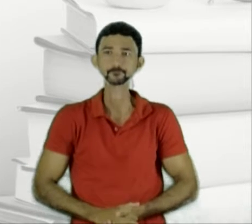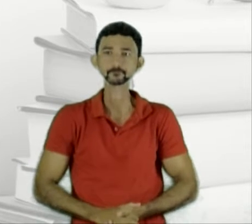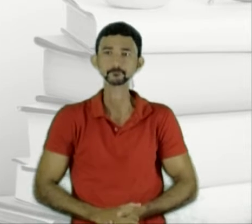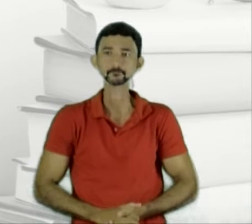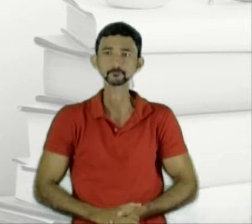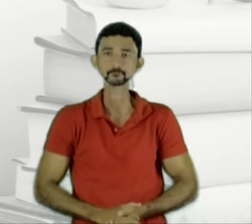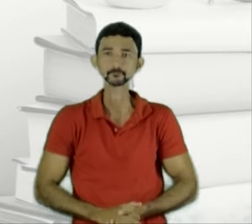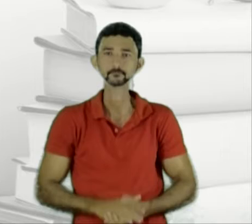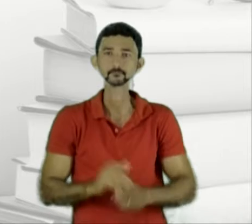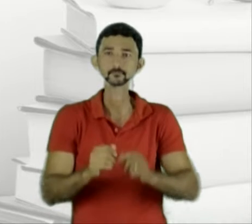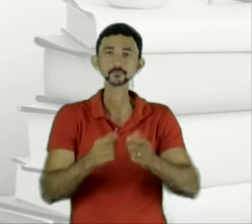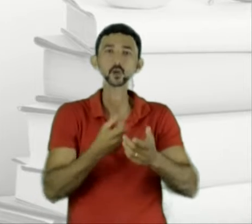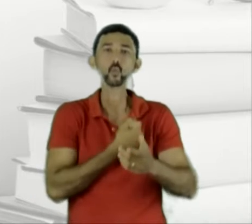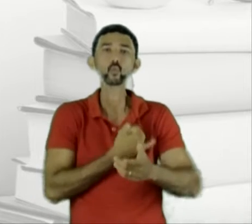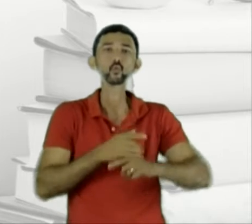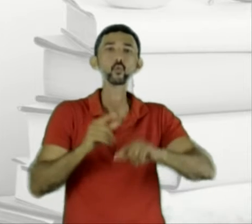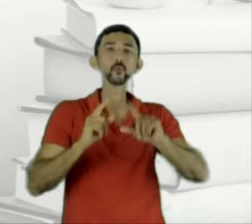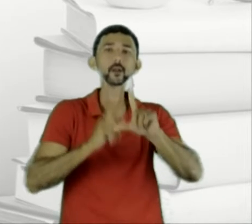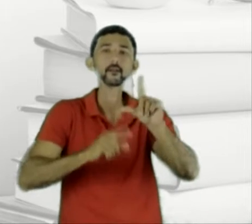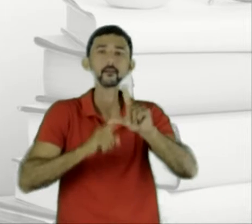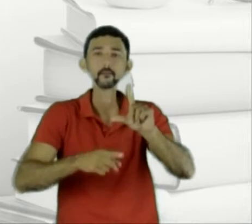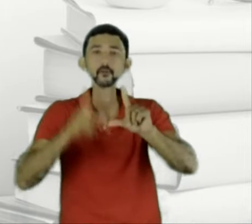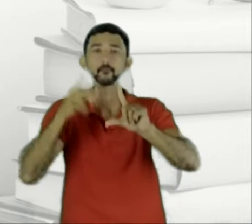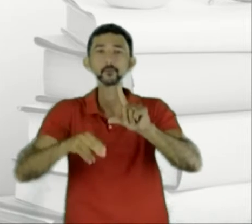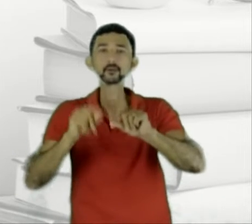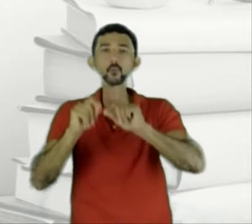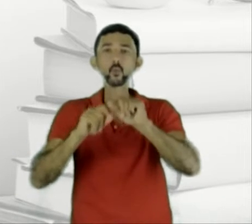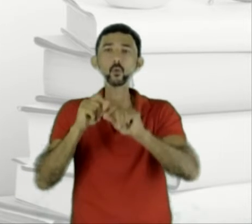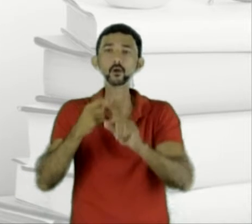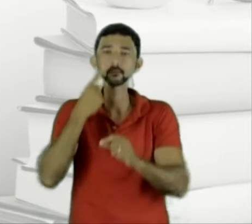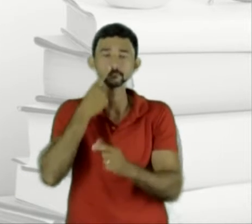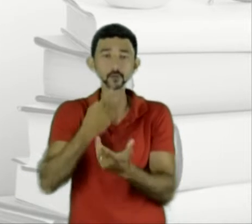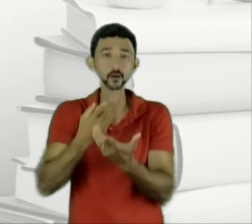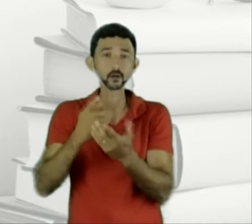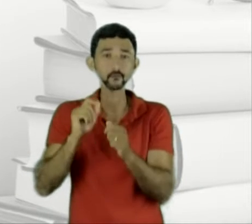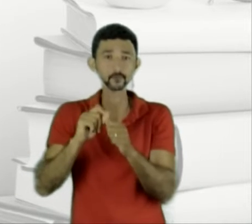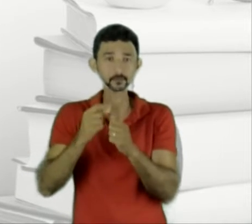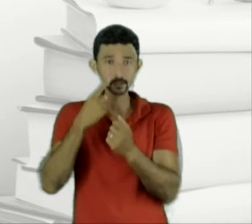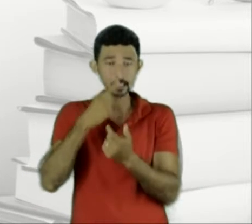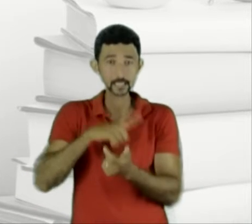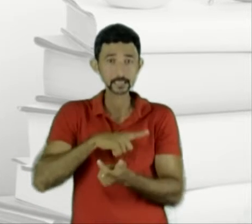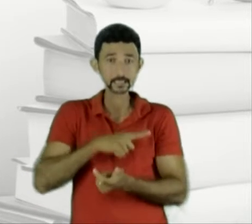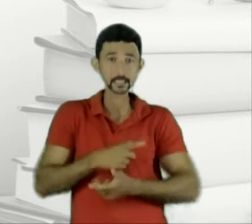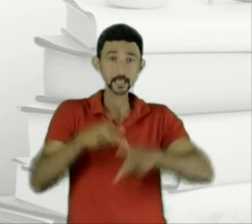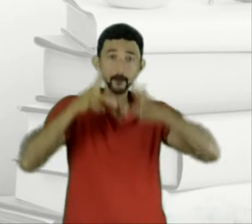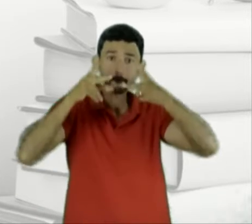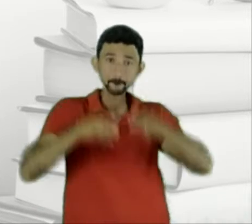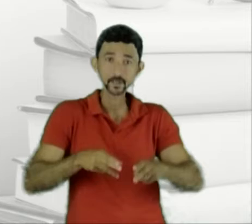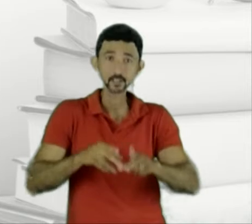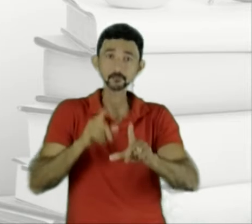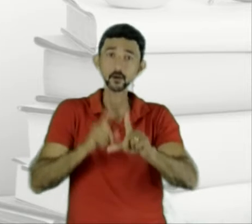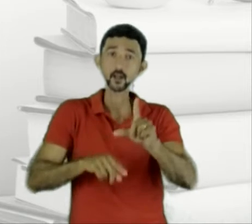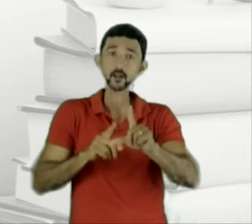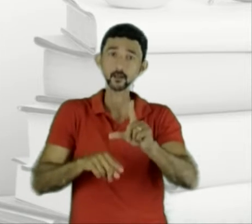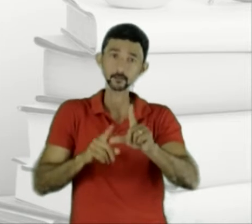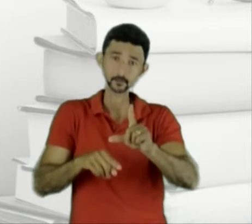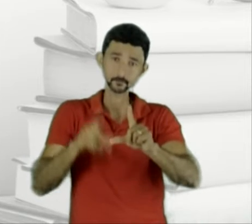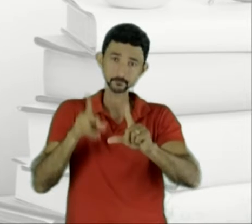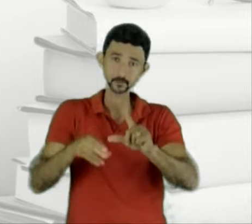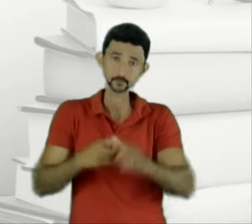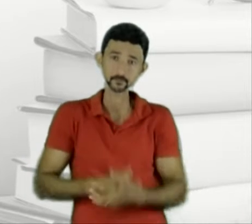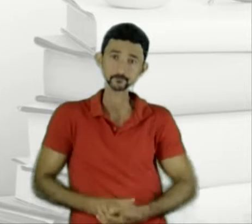que são termos semelhantes ou monômios semelhantes, basta que eles tenham a mesma parte